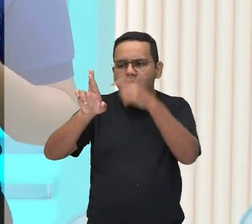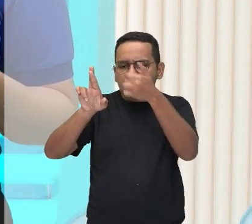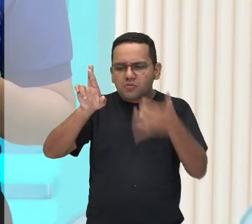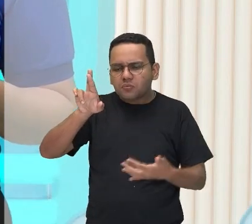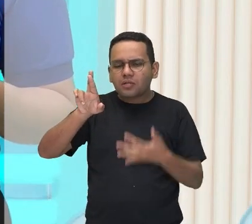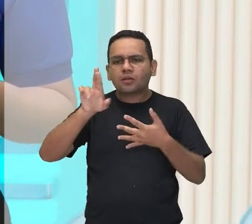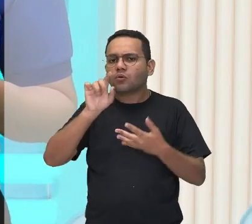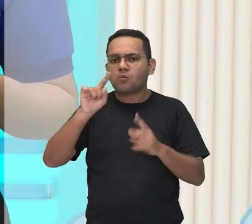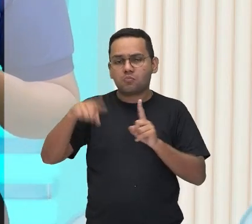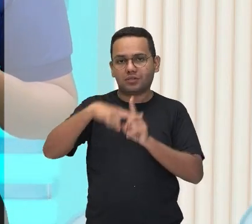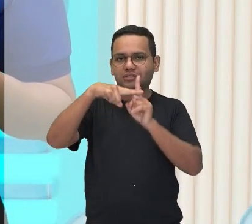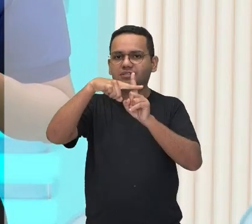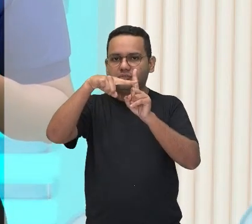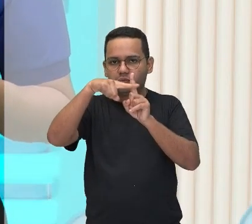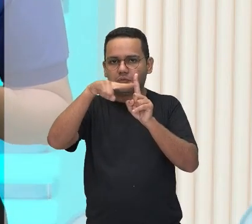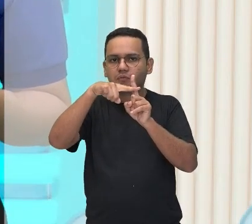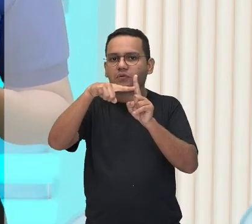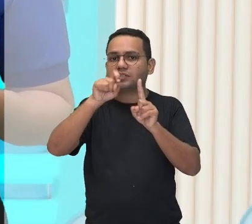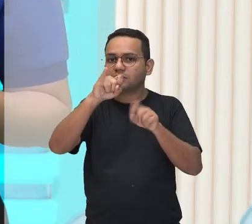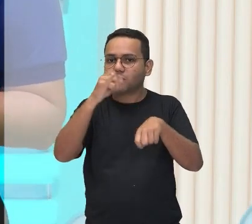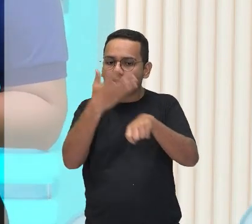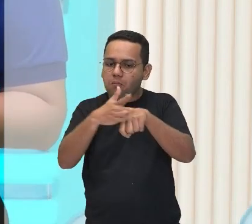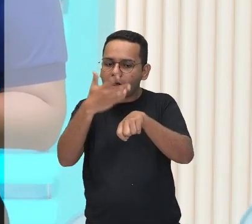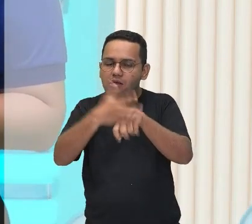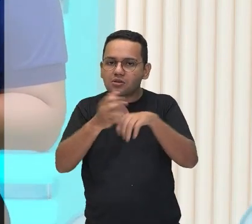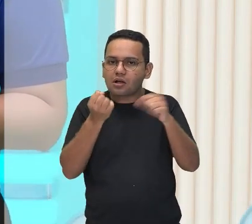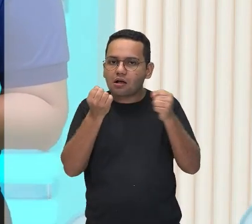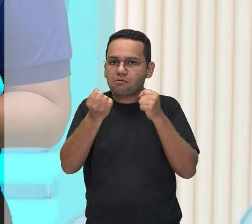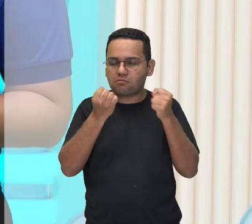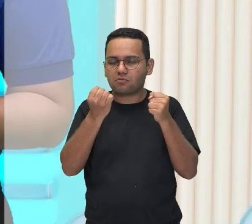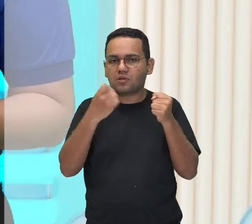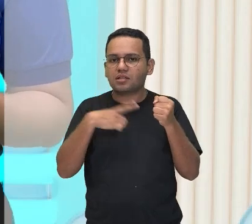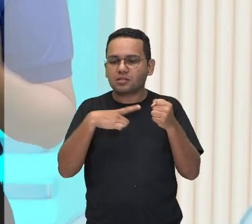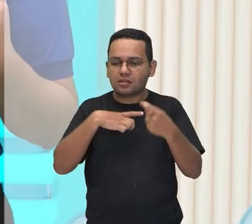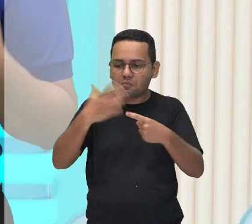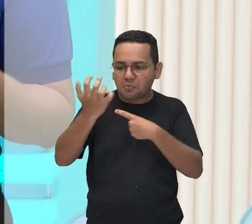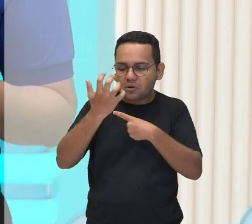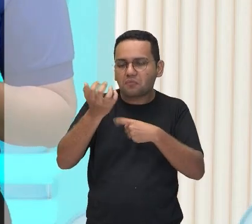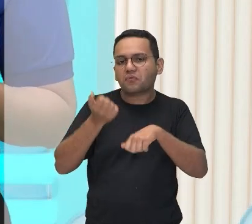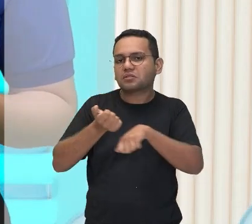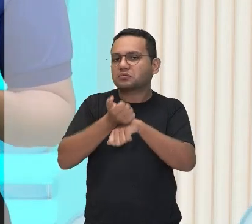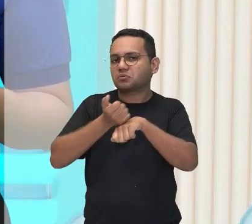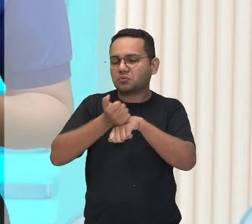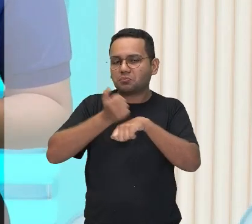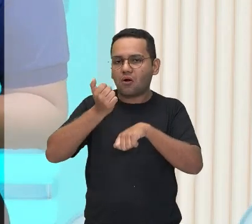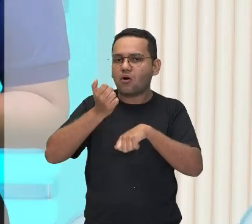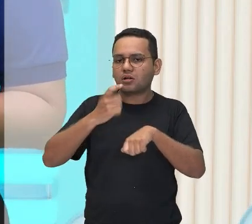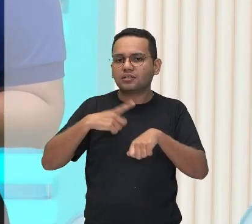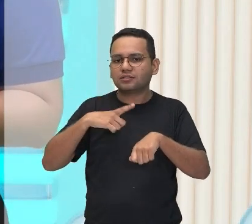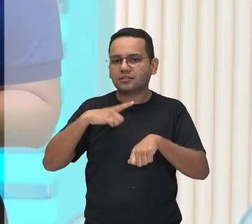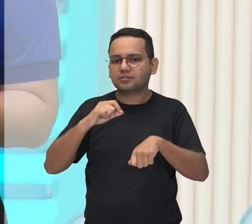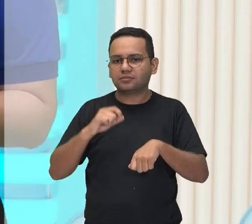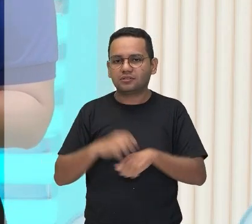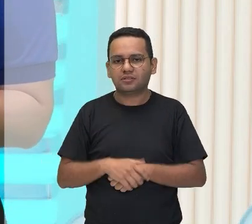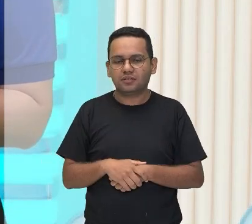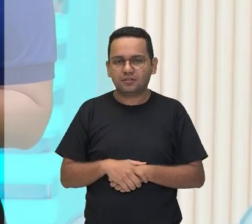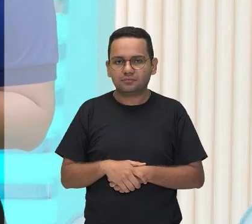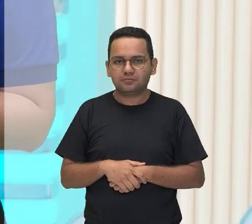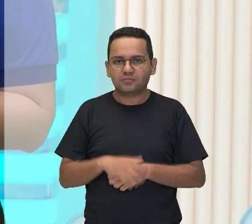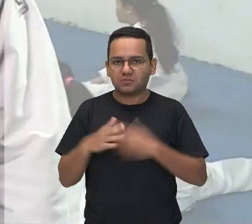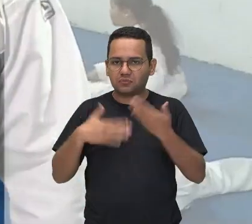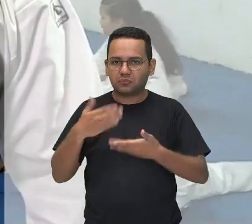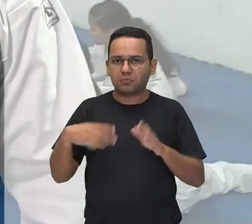positivos, né, que a luta ela exerce sobre o atleta no sentido da sua formação como pessoa. Vamos